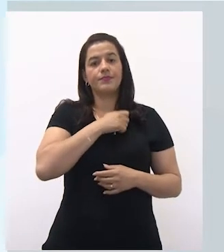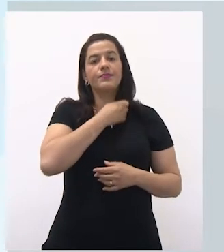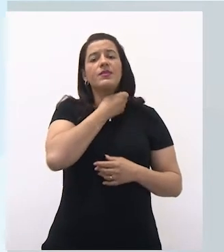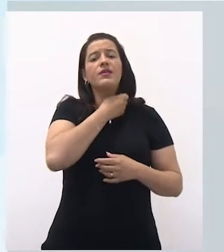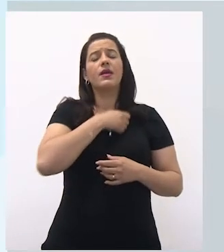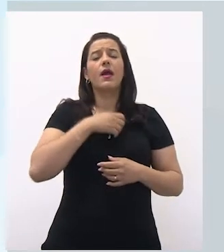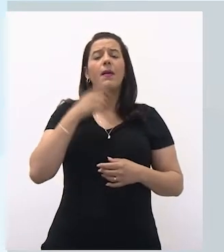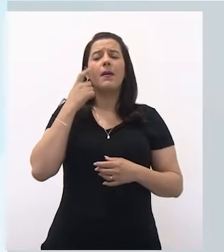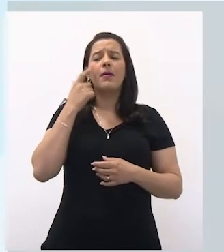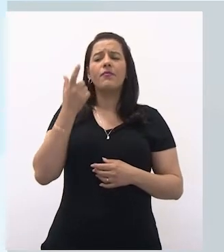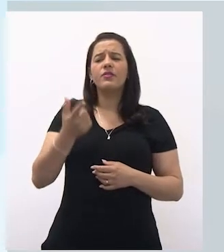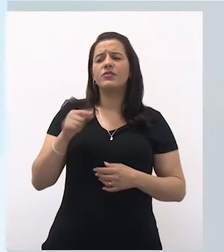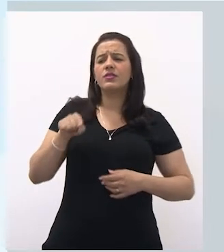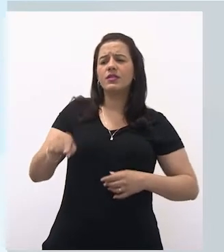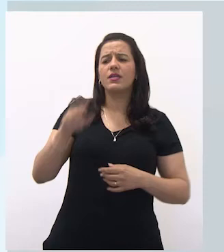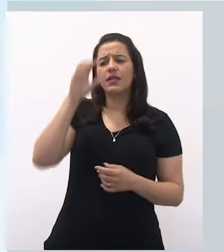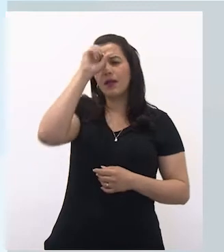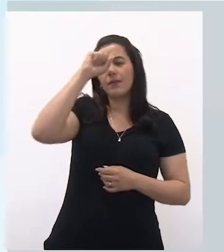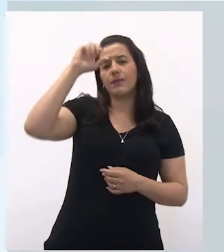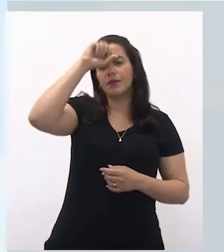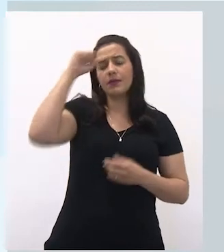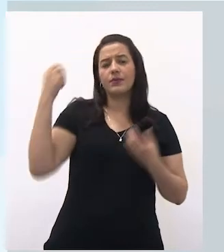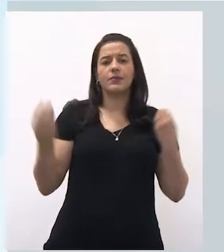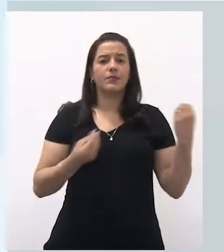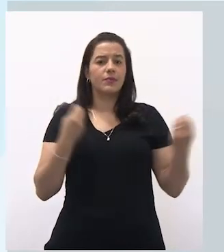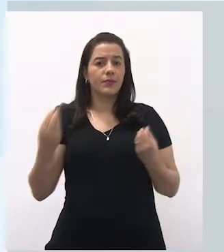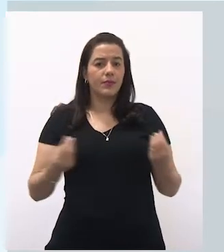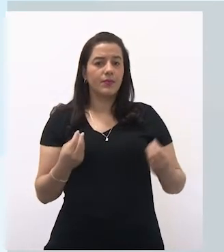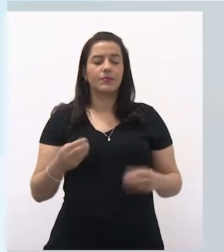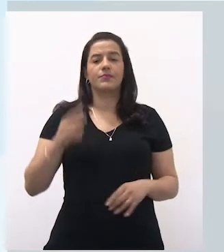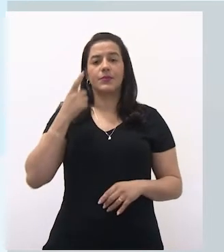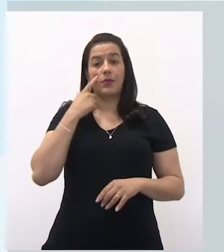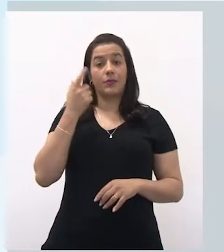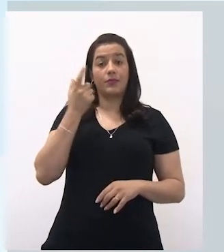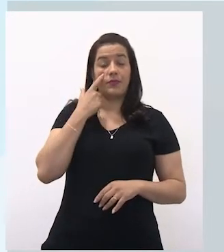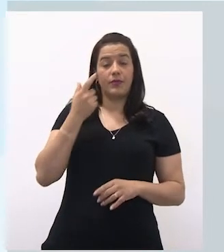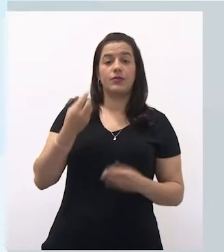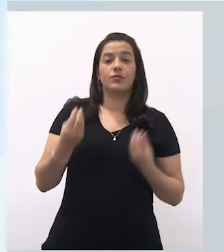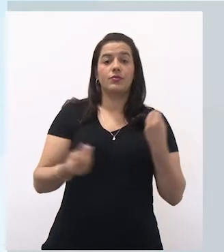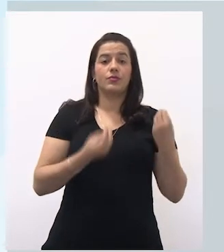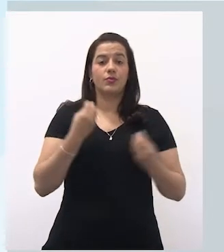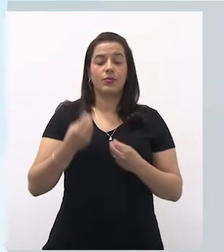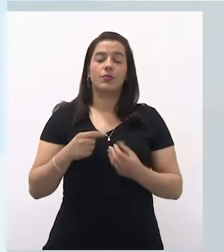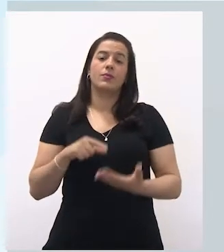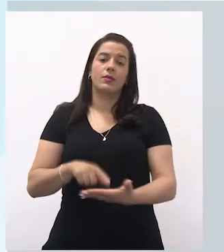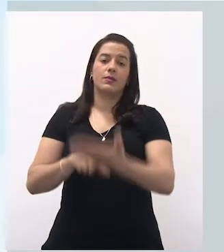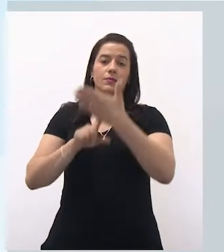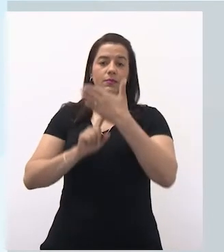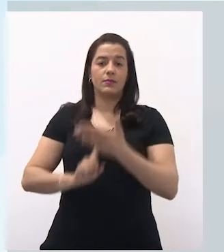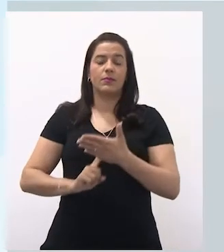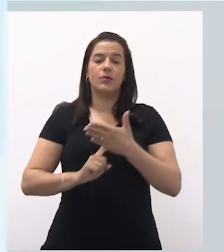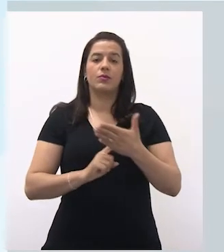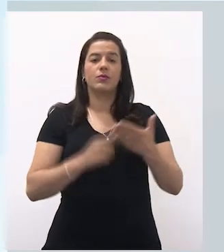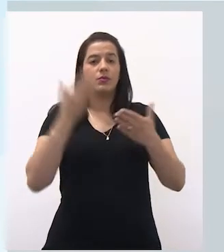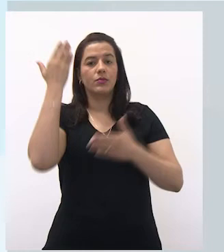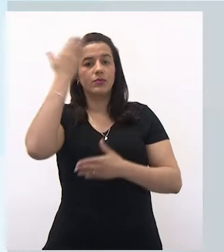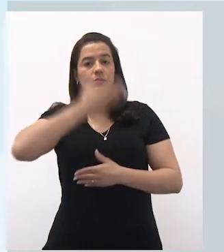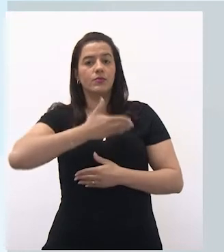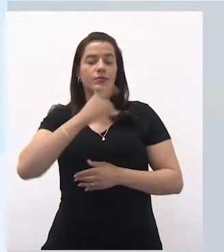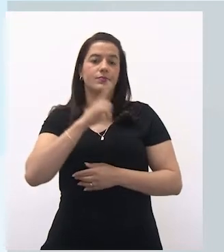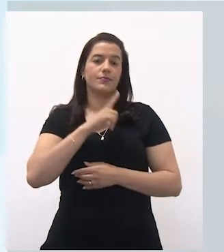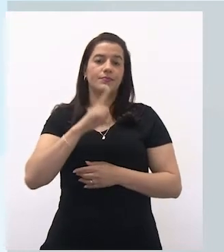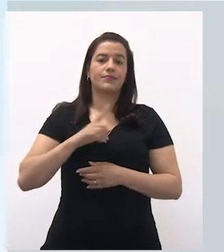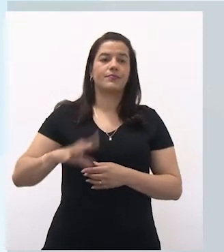meu aluno aprendeu? Através das evidências. Então, eu preciso de um instrumento que me traga evidências de que houve